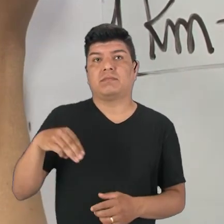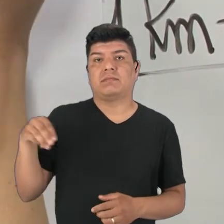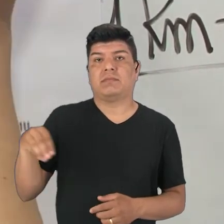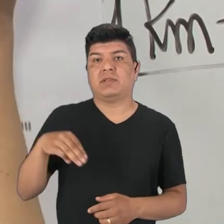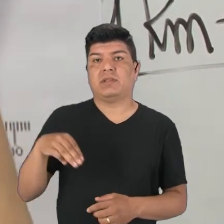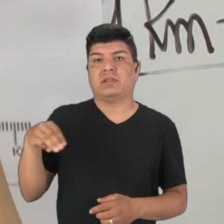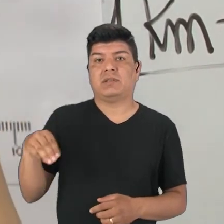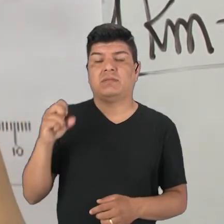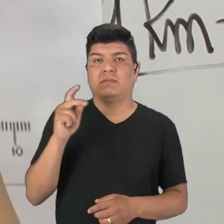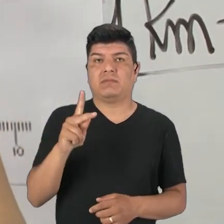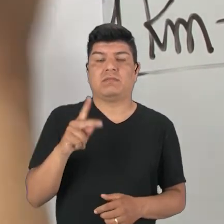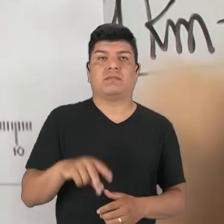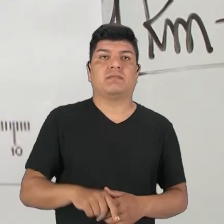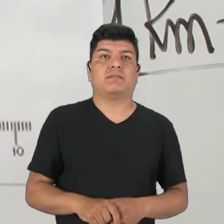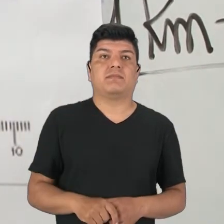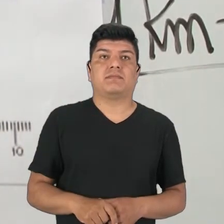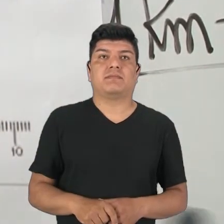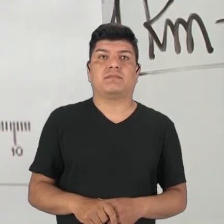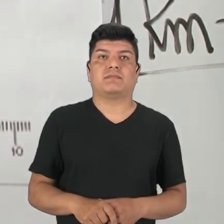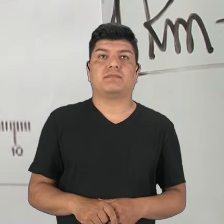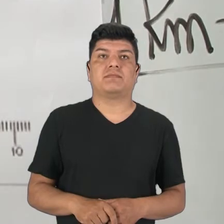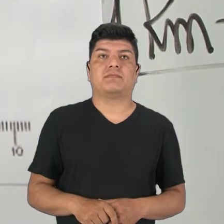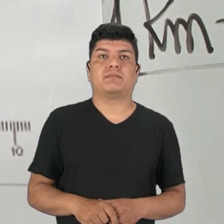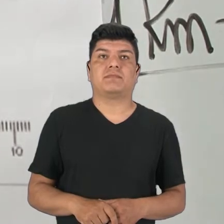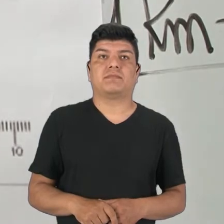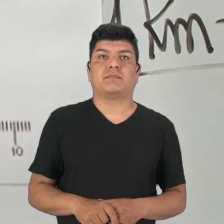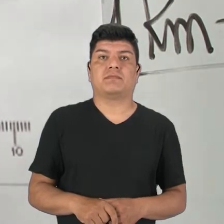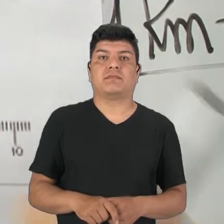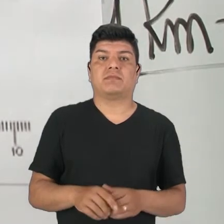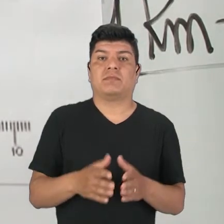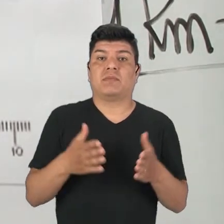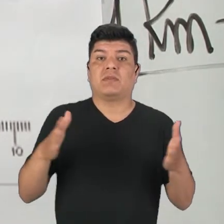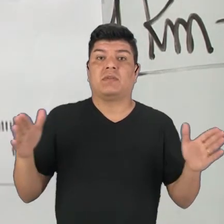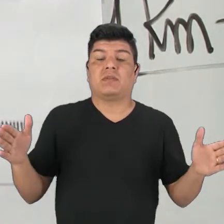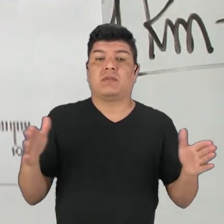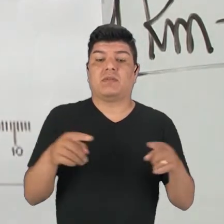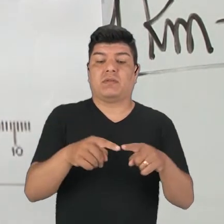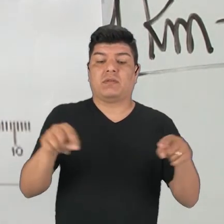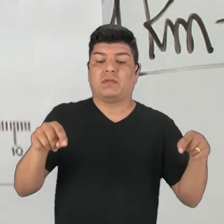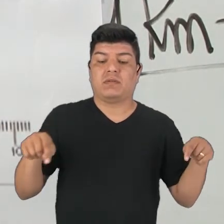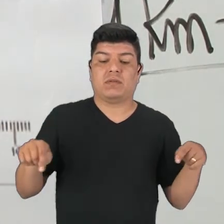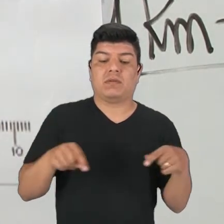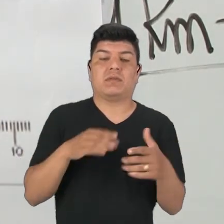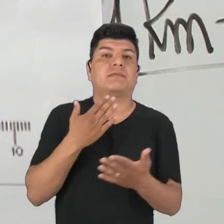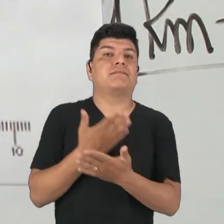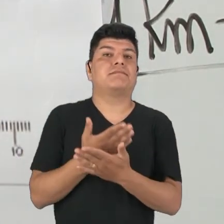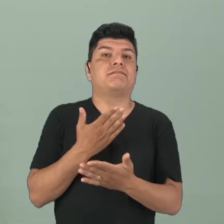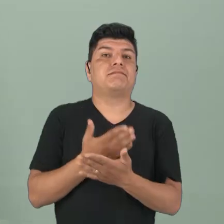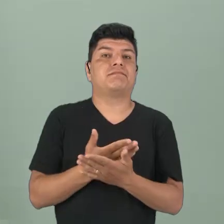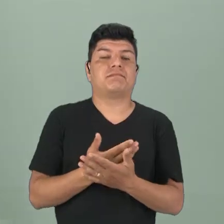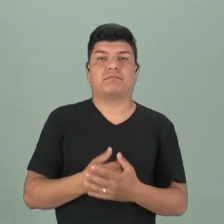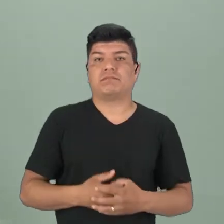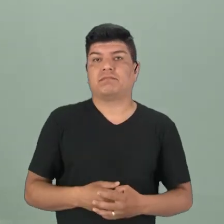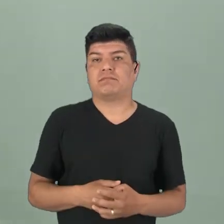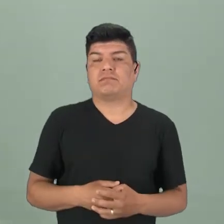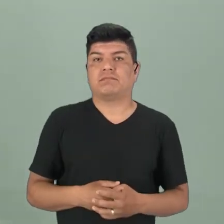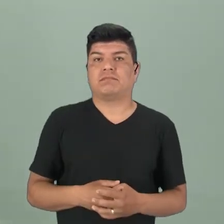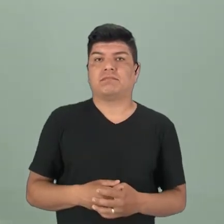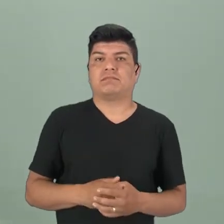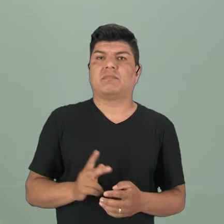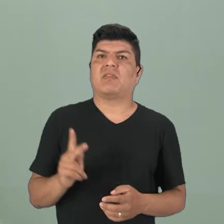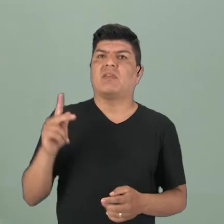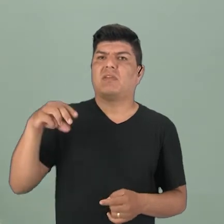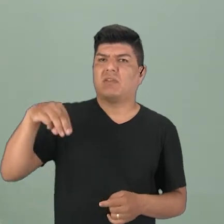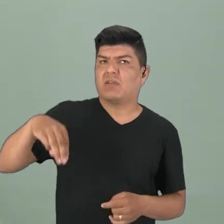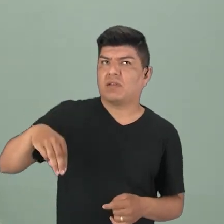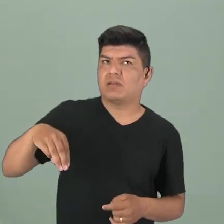Milímetros, ok? Milímetros. E a largura da sala de aula? A largura da sala. Será que é